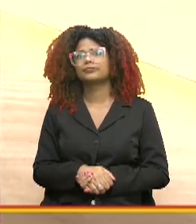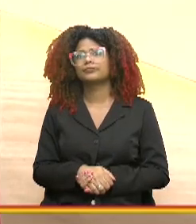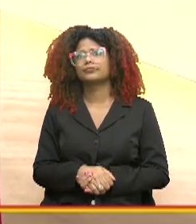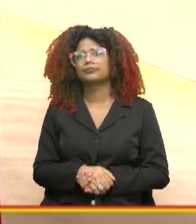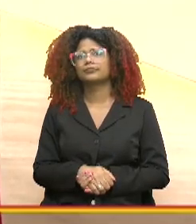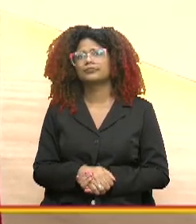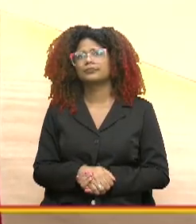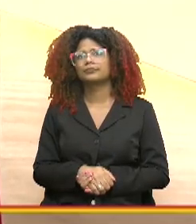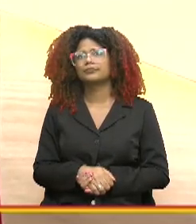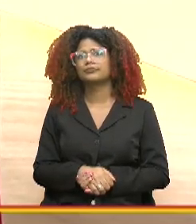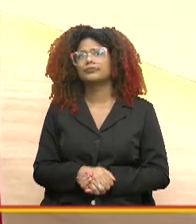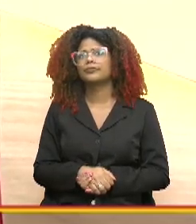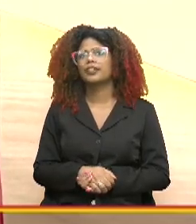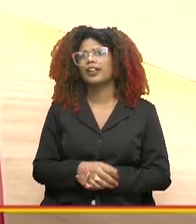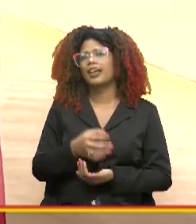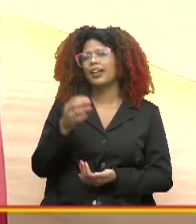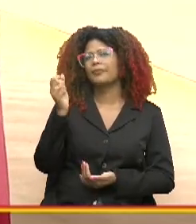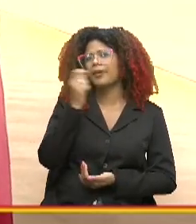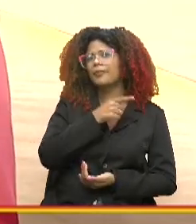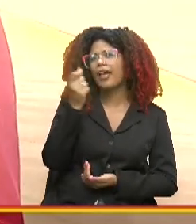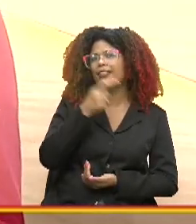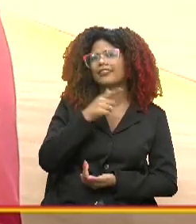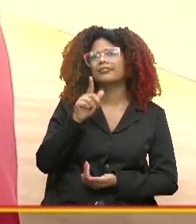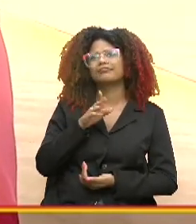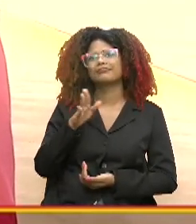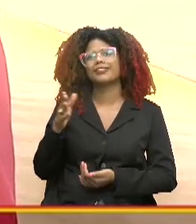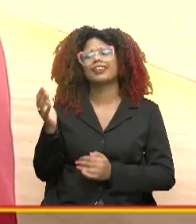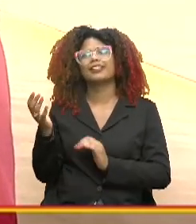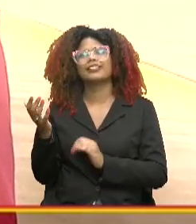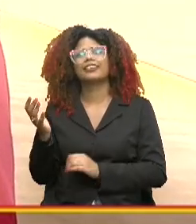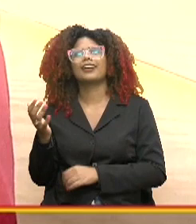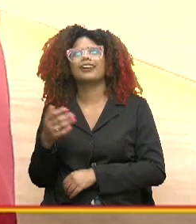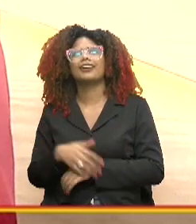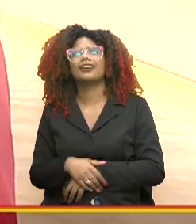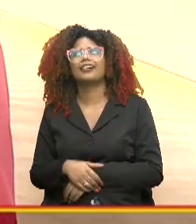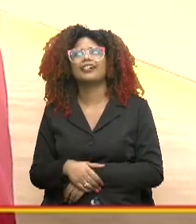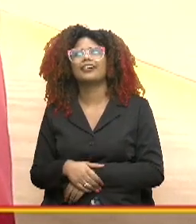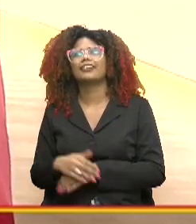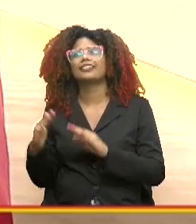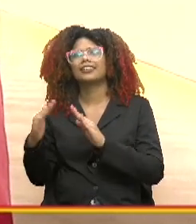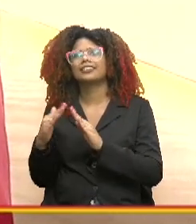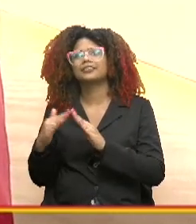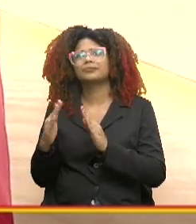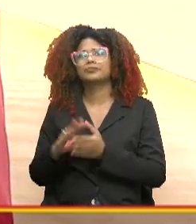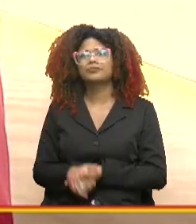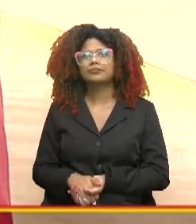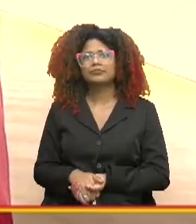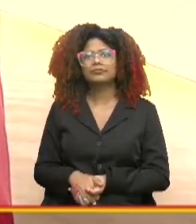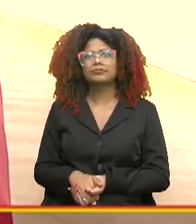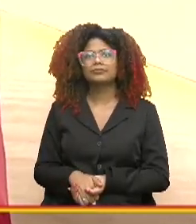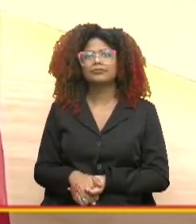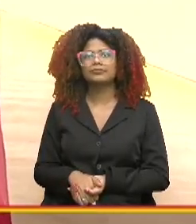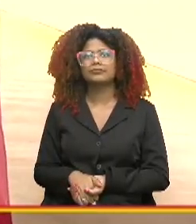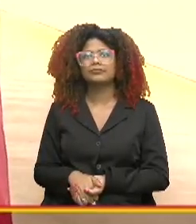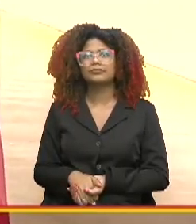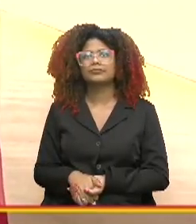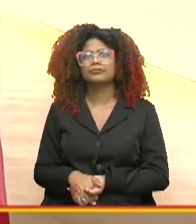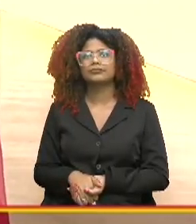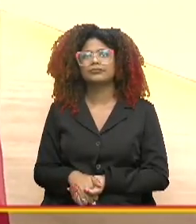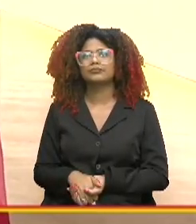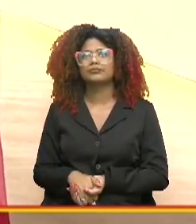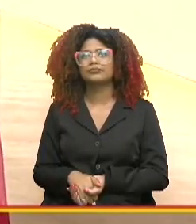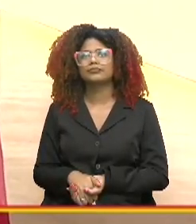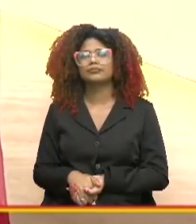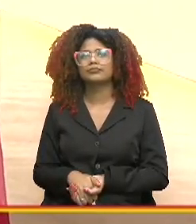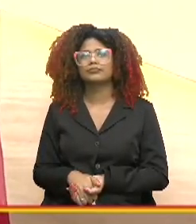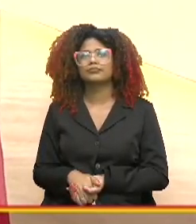a Suzi aqui é a mãe E aí no campo do RG tá a Suzy como mãe e eu estaria eu